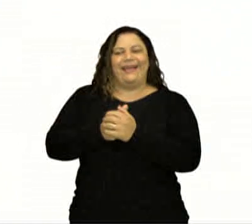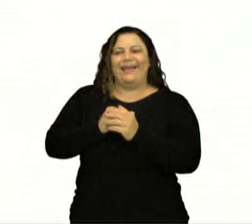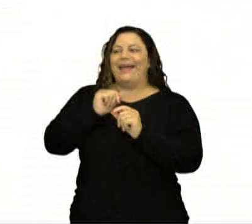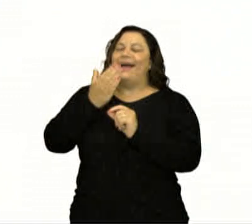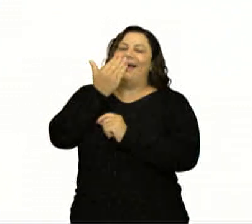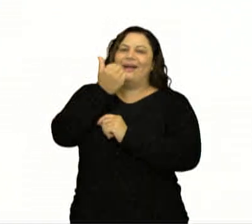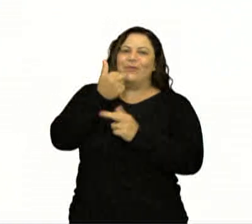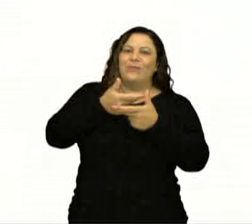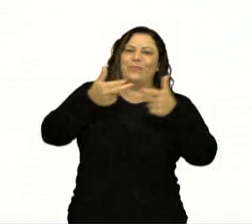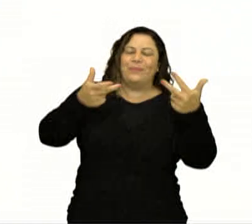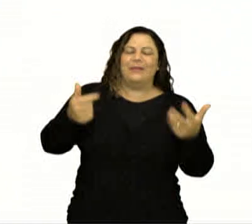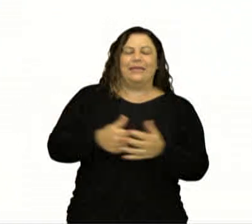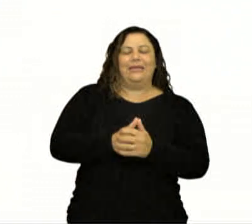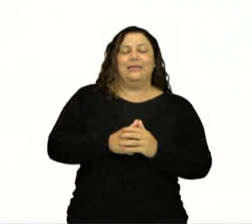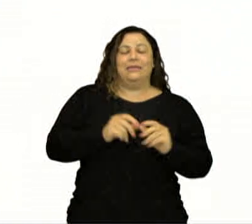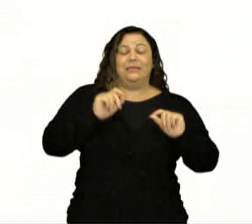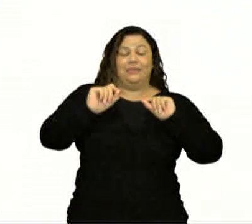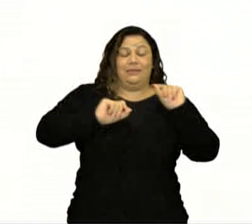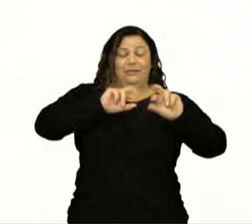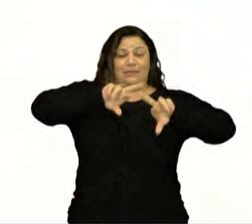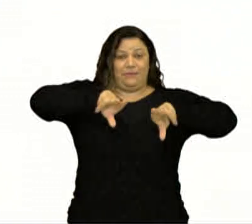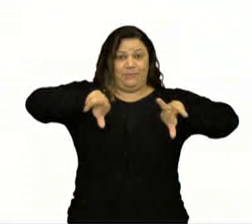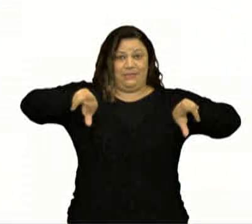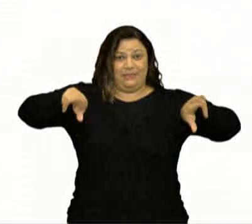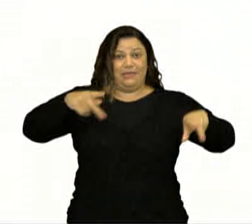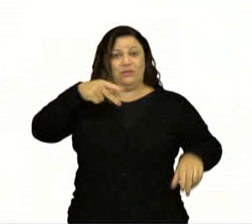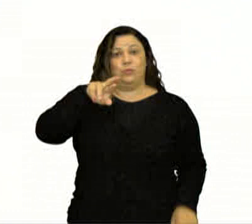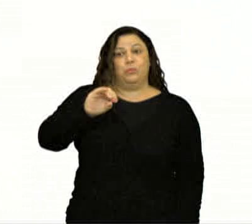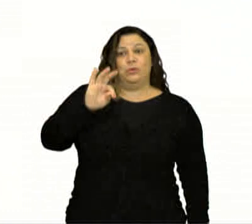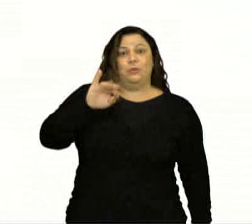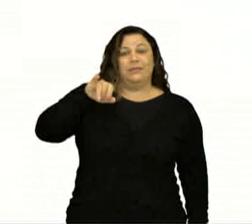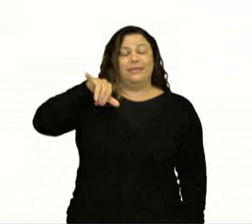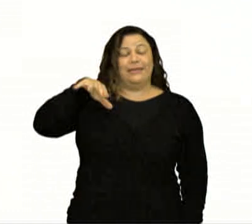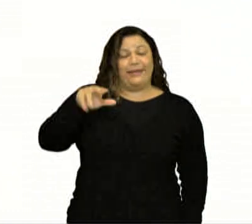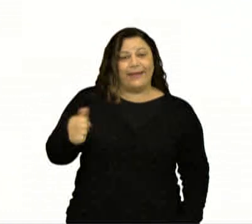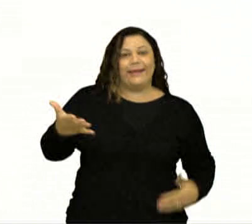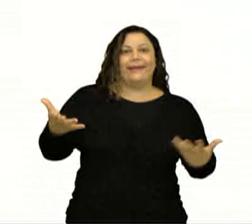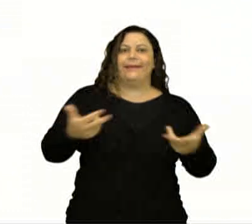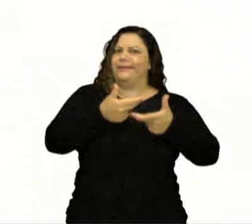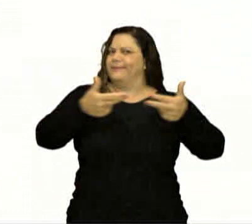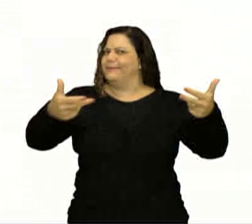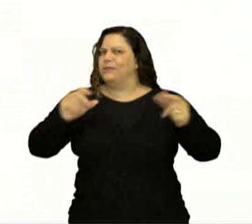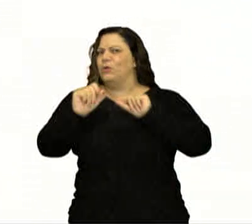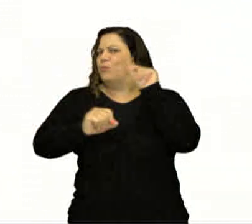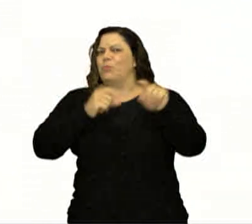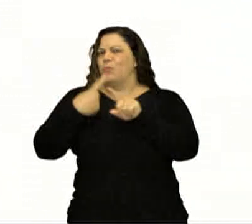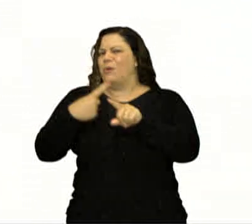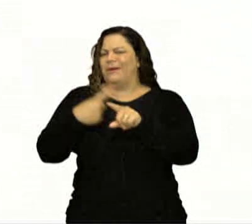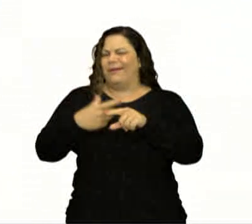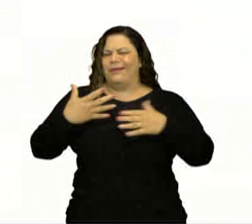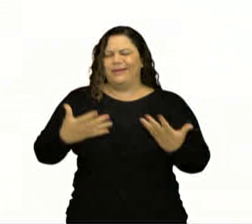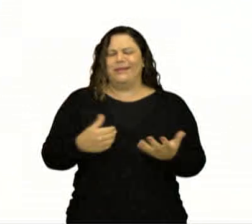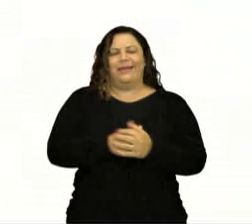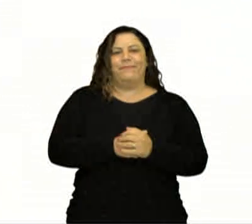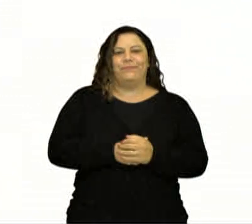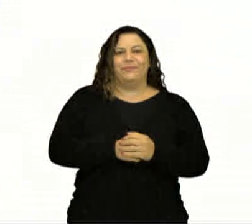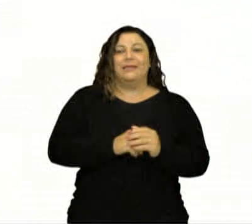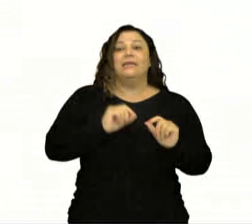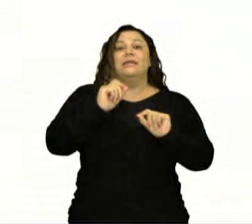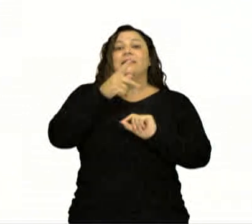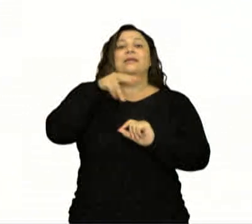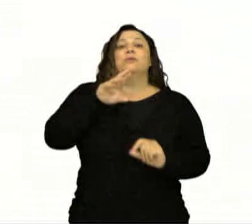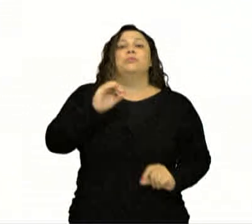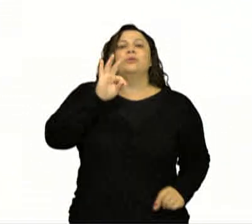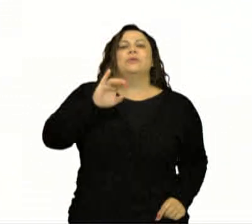em proteínas. Mas, gente, afinal, por que as proteínas são tão importantes para a nossa vida, para o